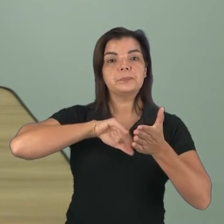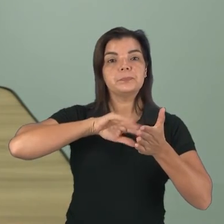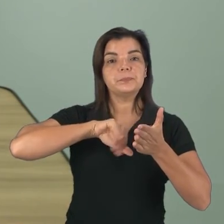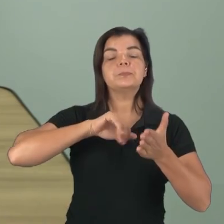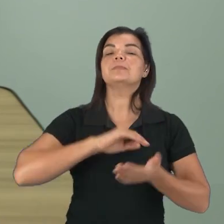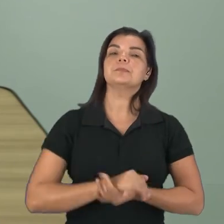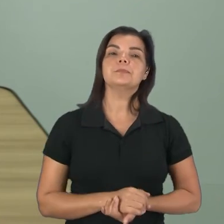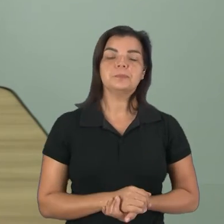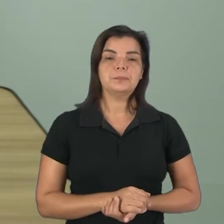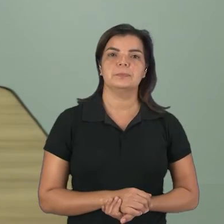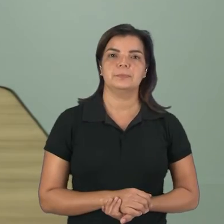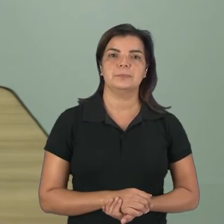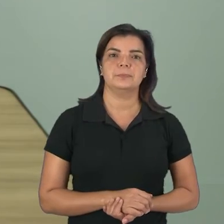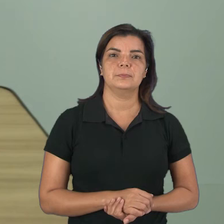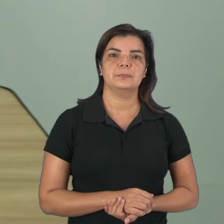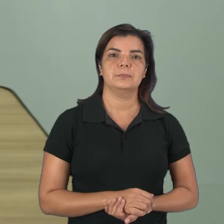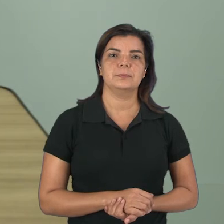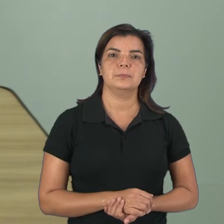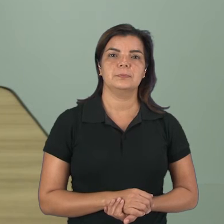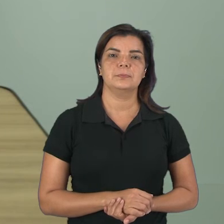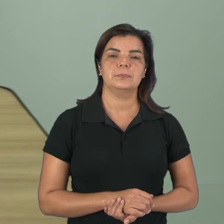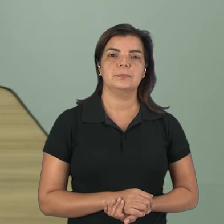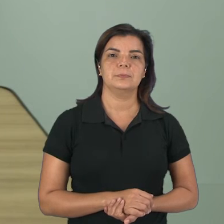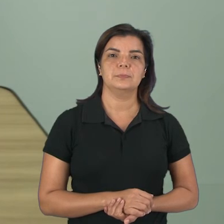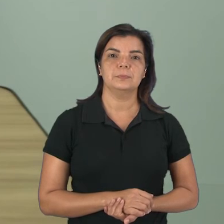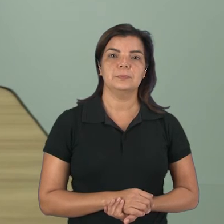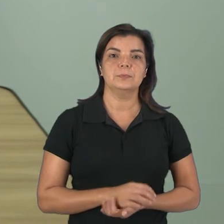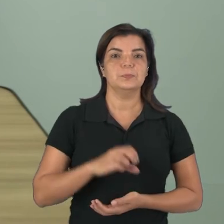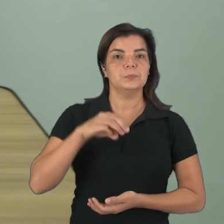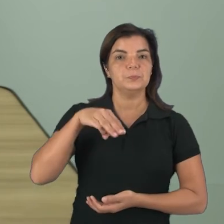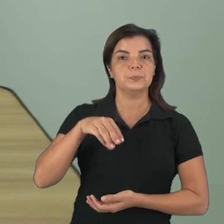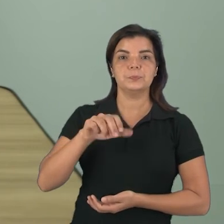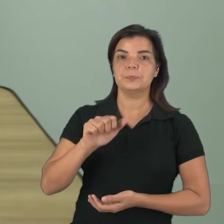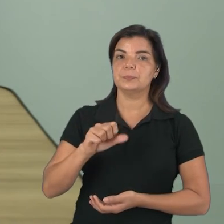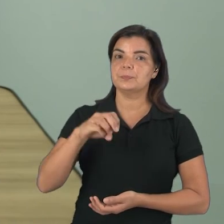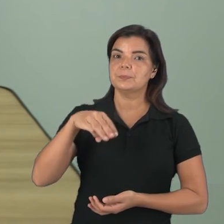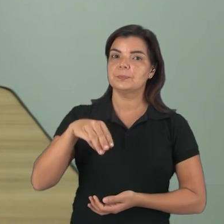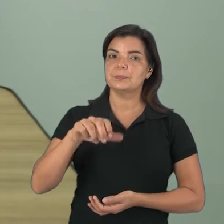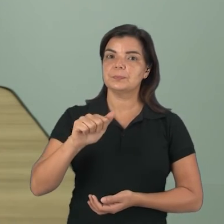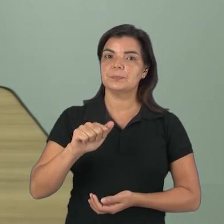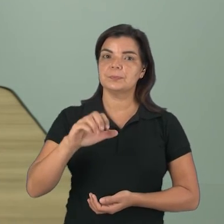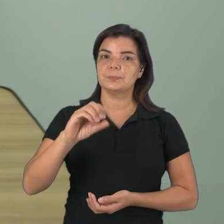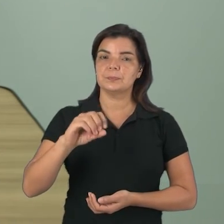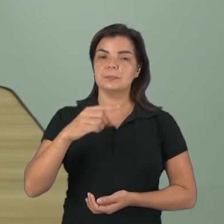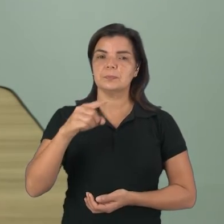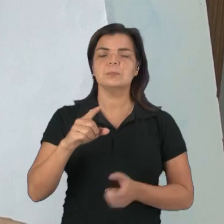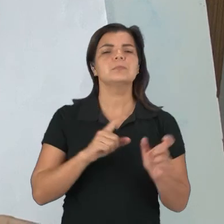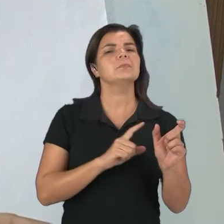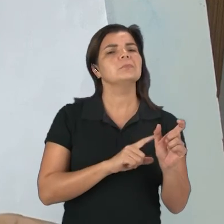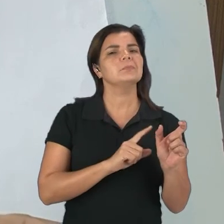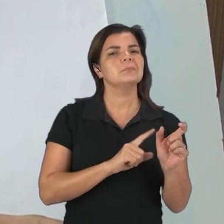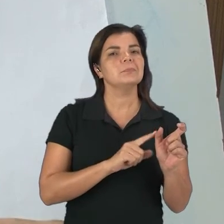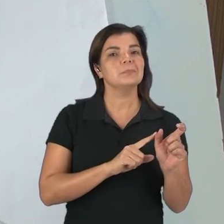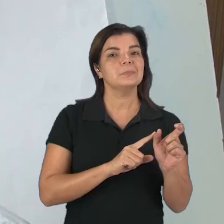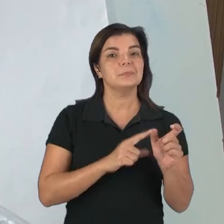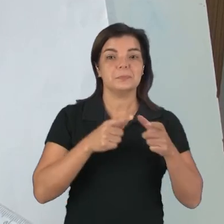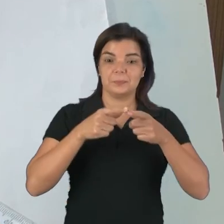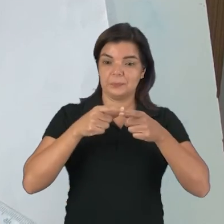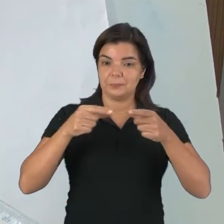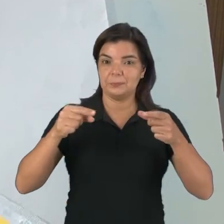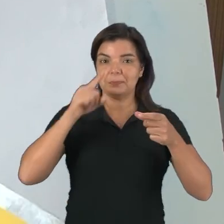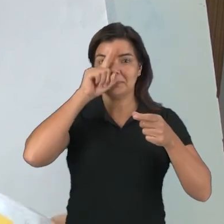dentro da palavra mamão mamão que palavra é esta crianças